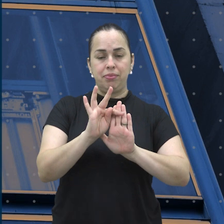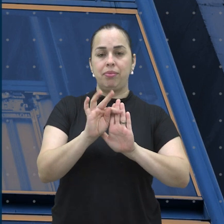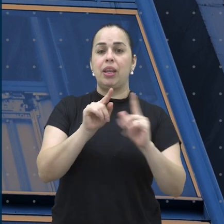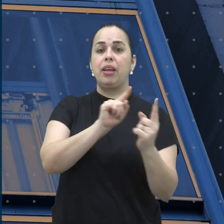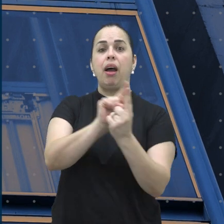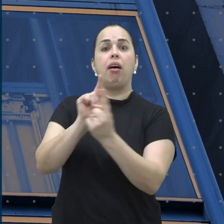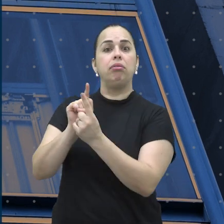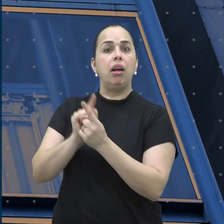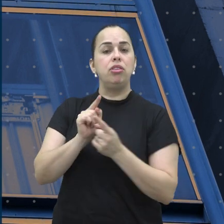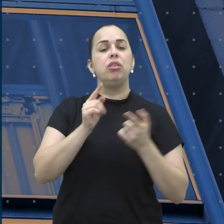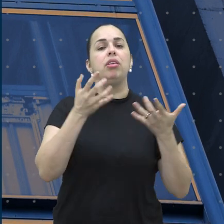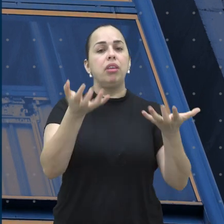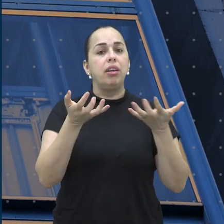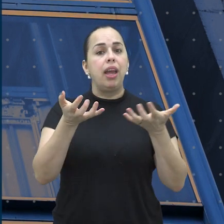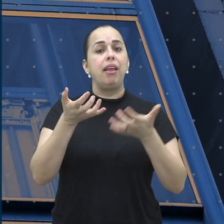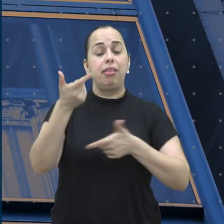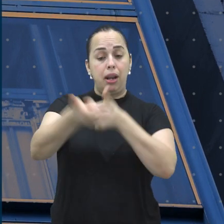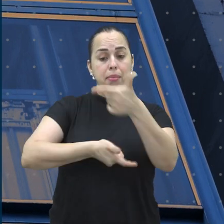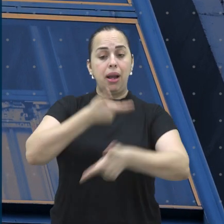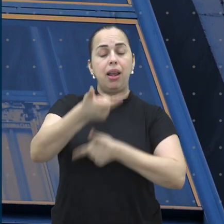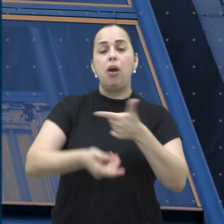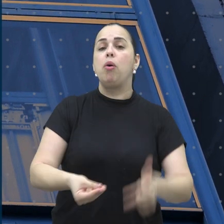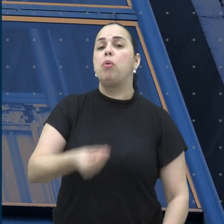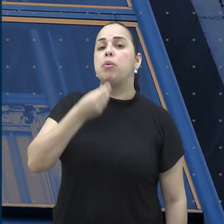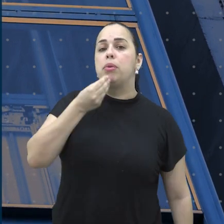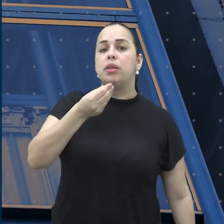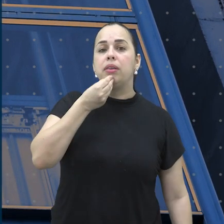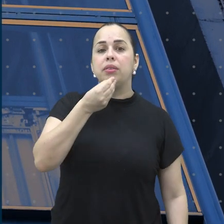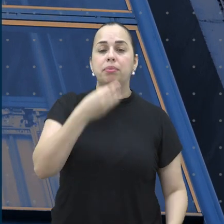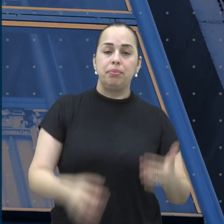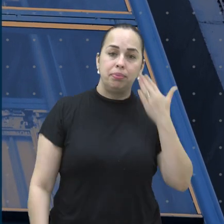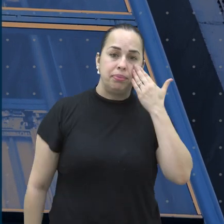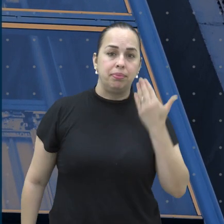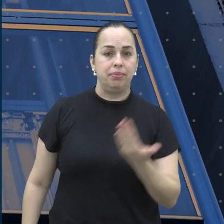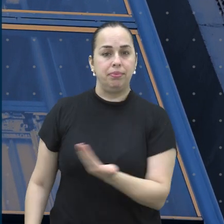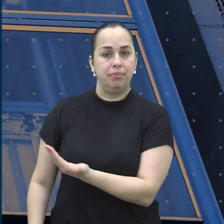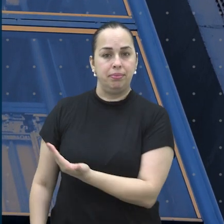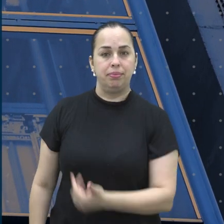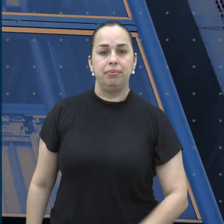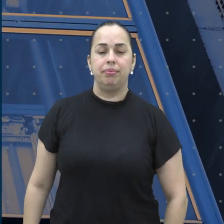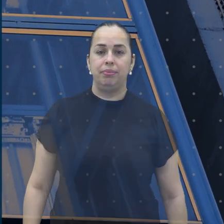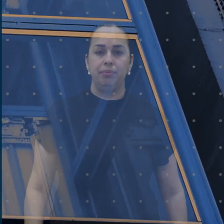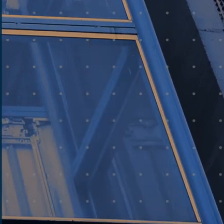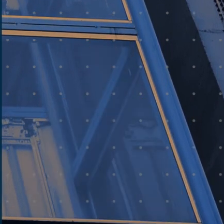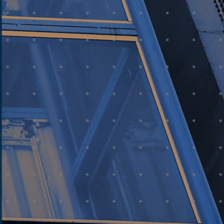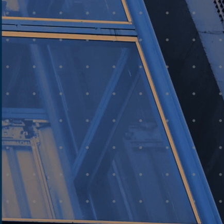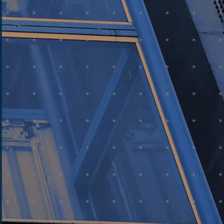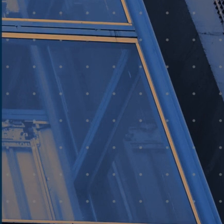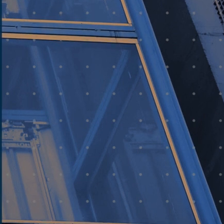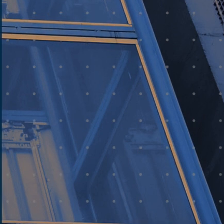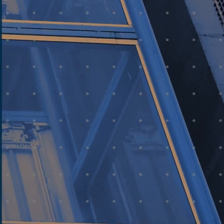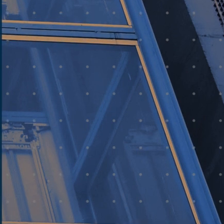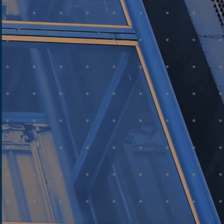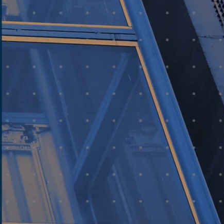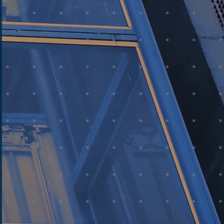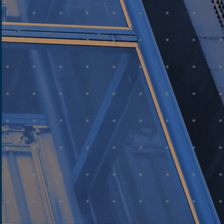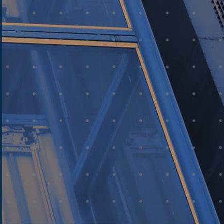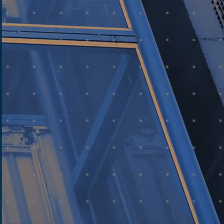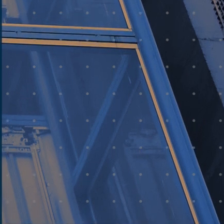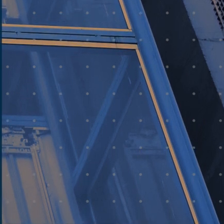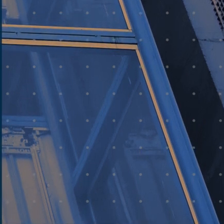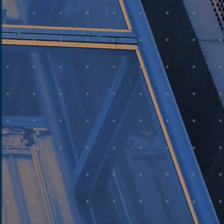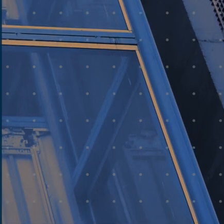O PAT, Posto de Atendimento ao Trabalhador, de São José dos Campos, tem oportunidades de emprego para